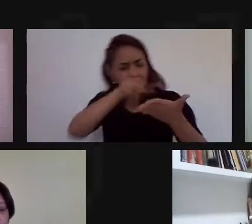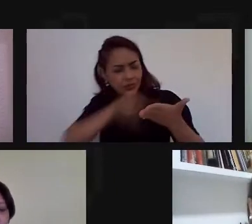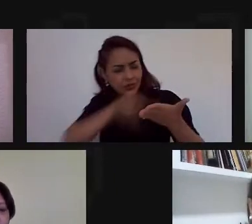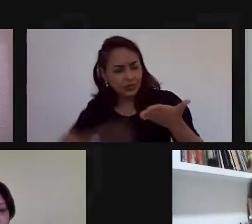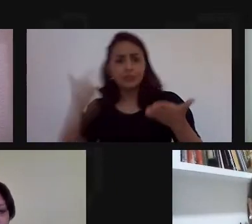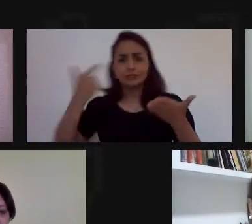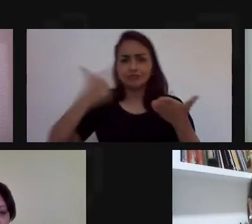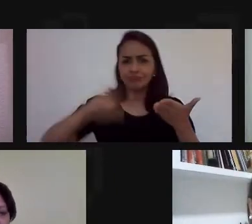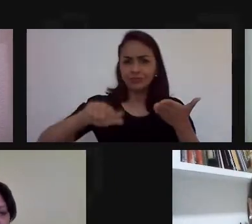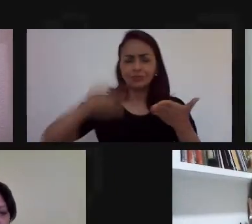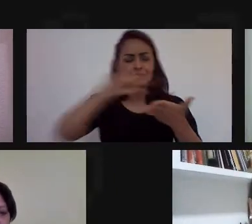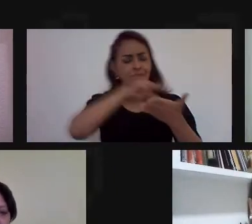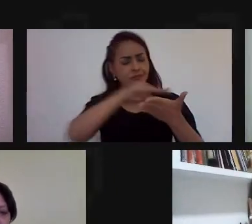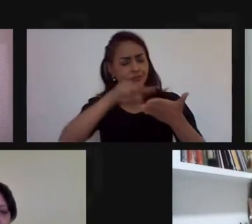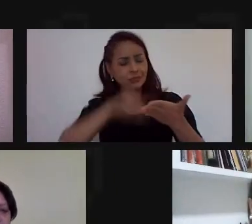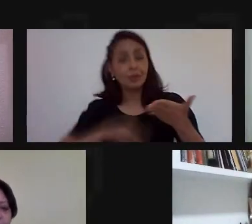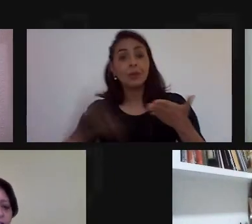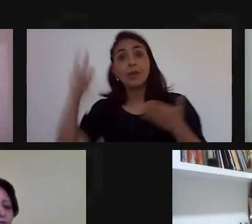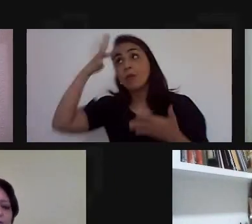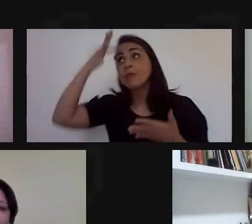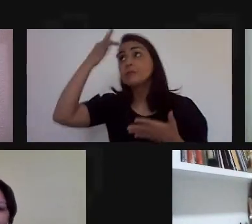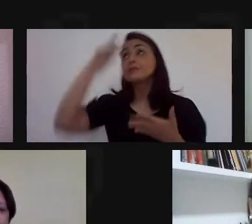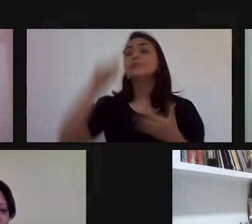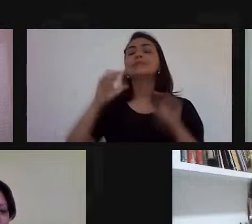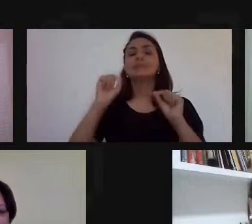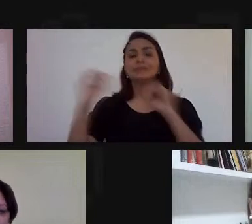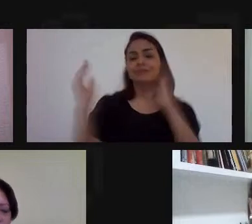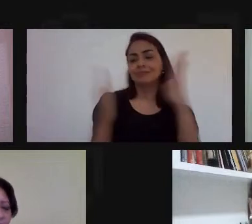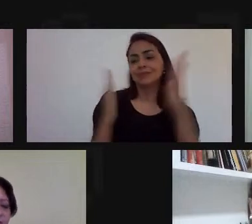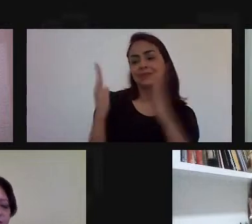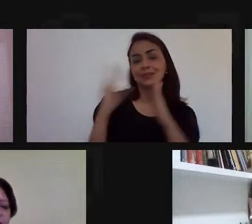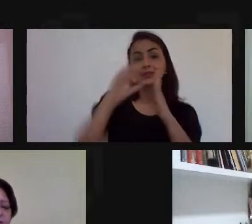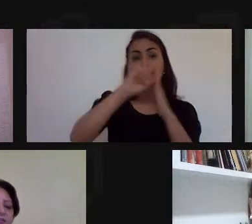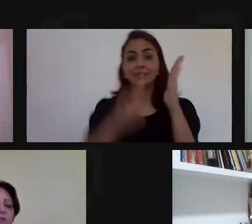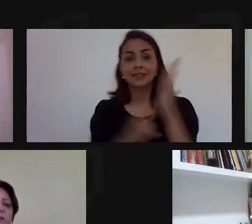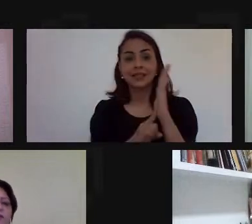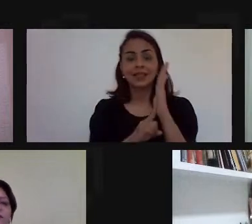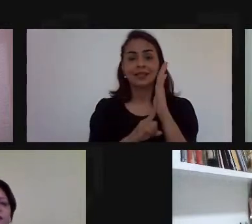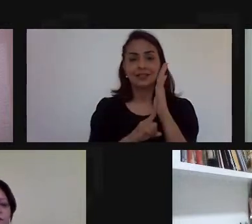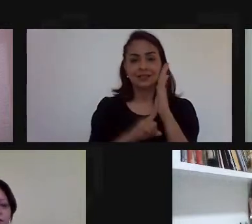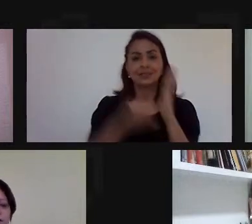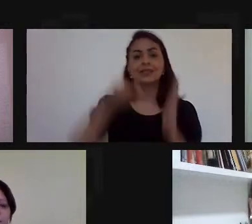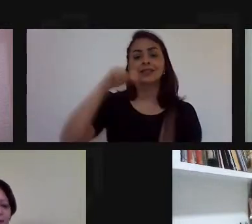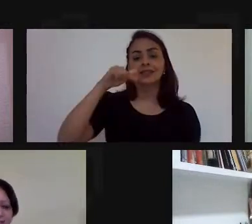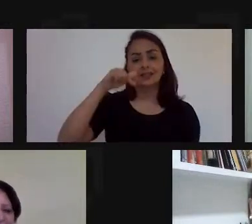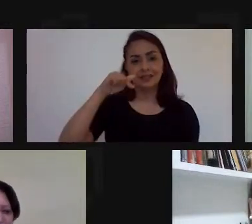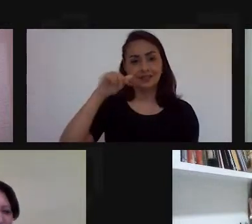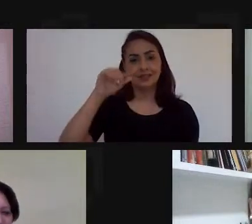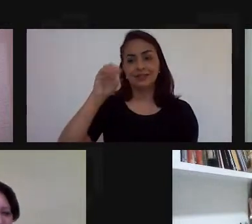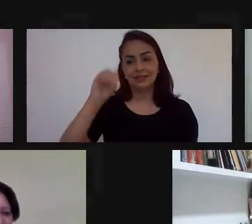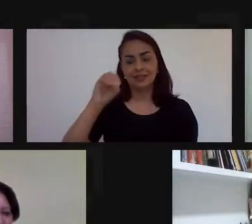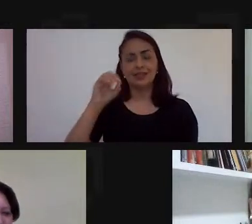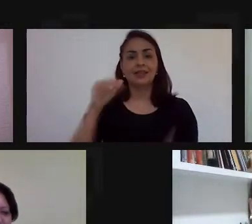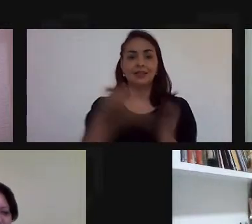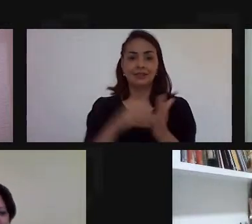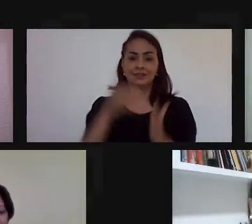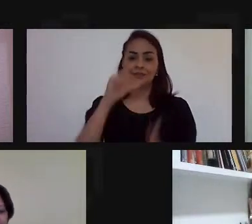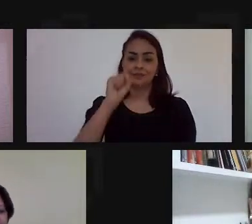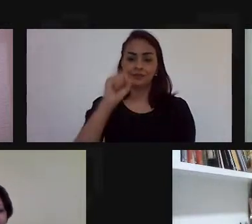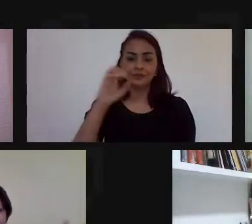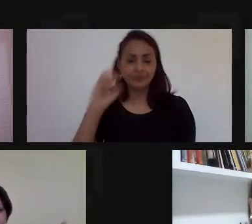entender a década de 80. E desculpa, gente, desculpa pela emoção, desculpa por não ter conseguido apresentar a